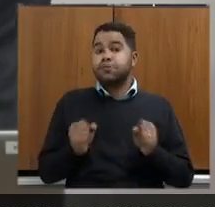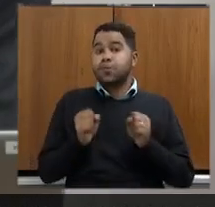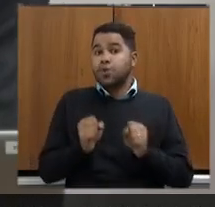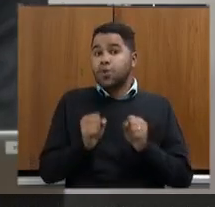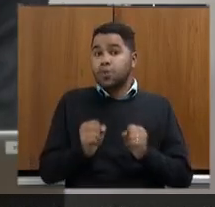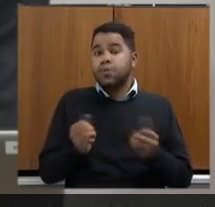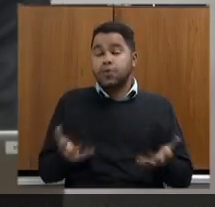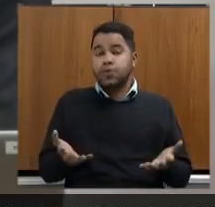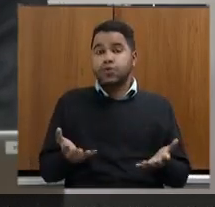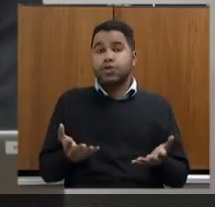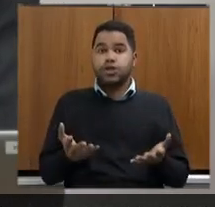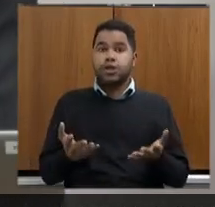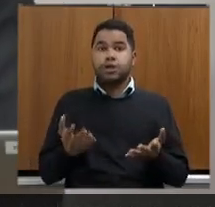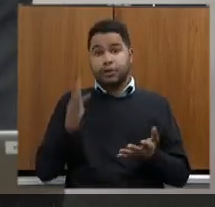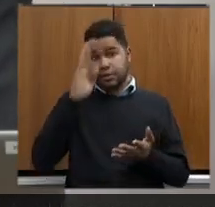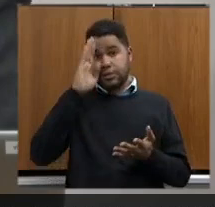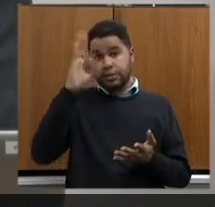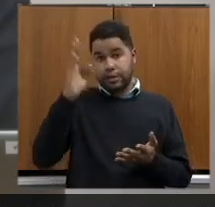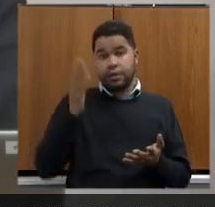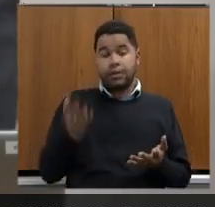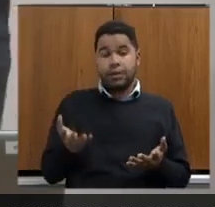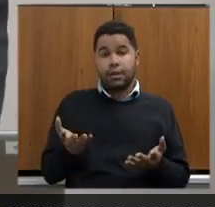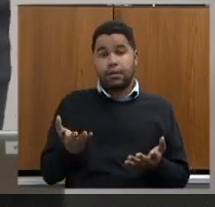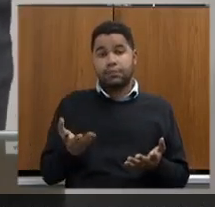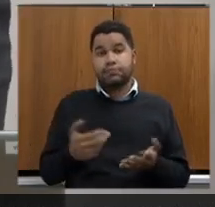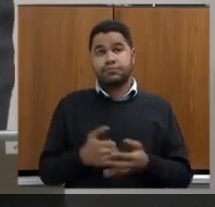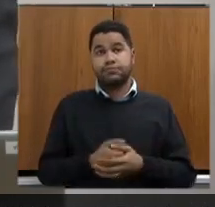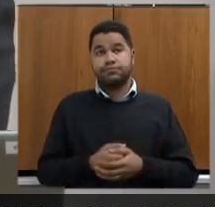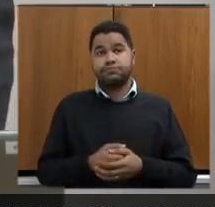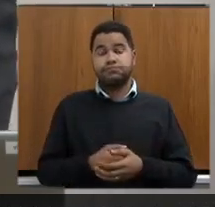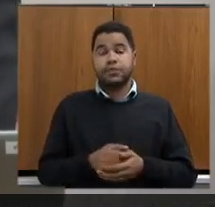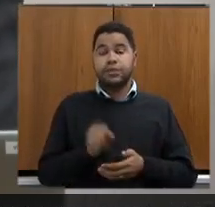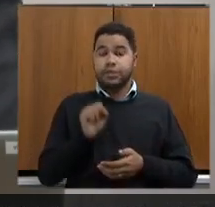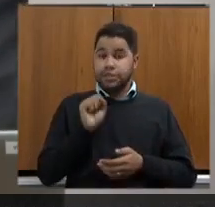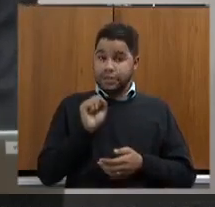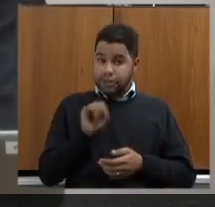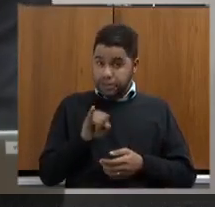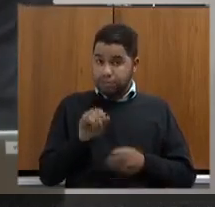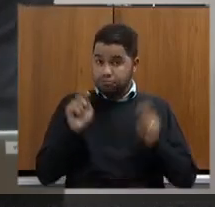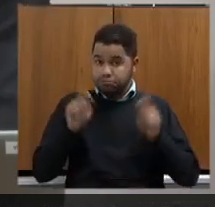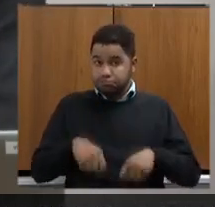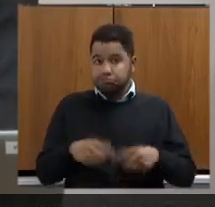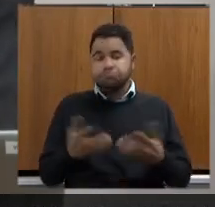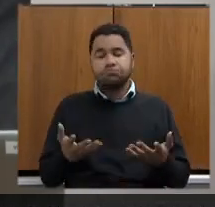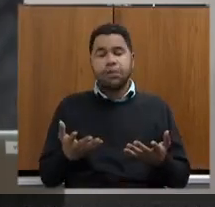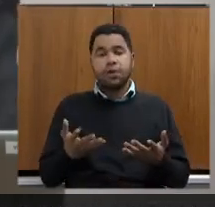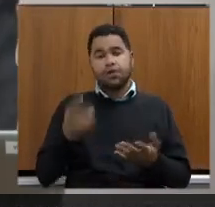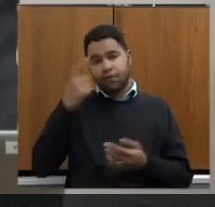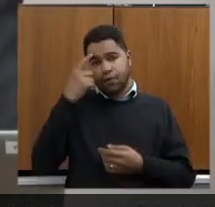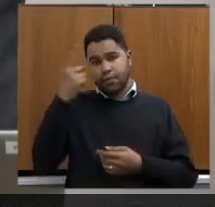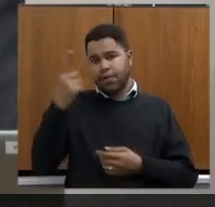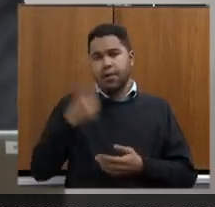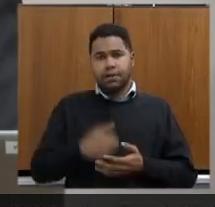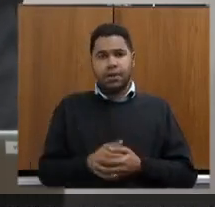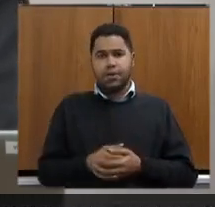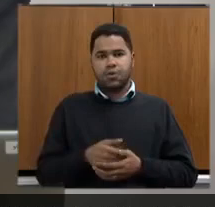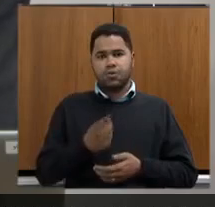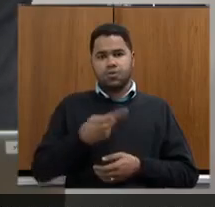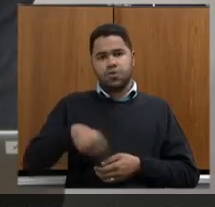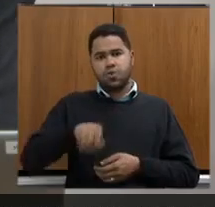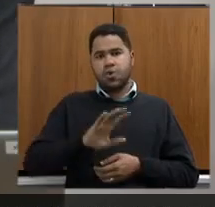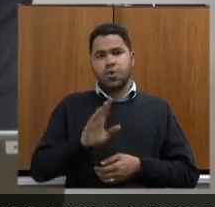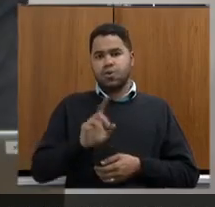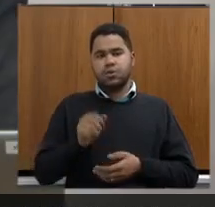ser é destacado elevado então tipo de me contar com isso isso vai ter uma ideia que não é não foi